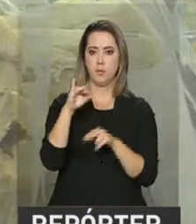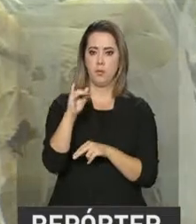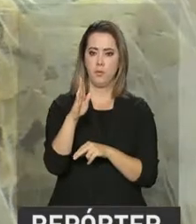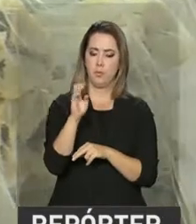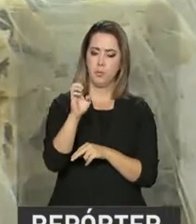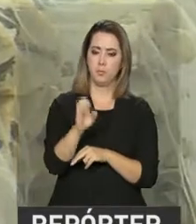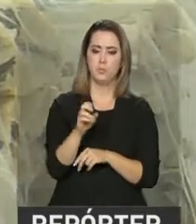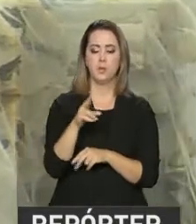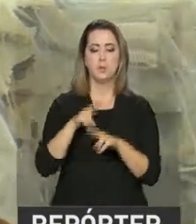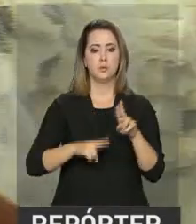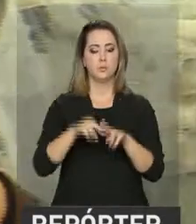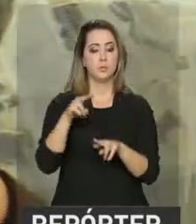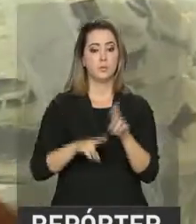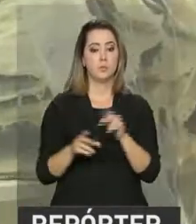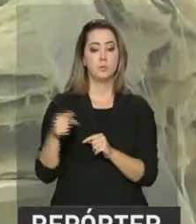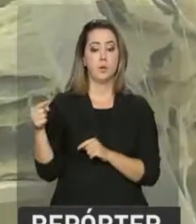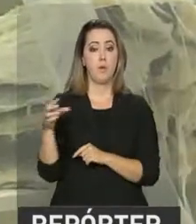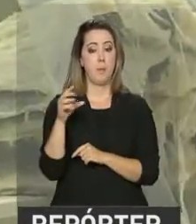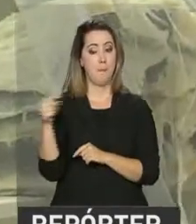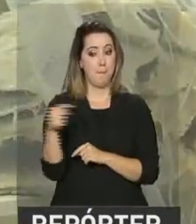Em junho, o resultado foi de menos